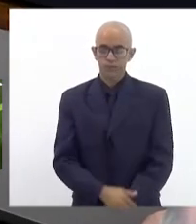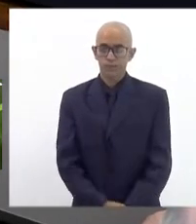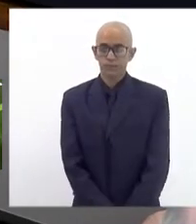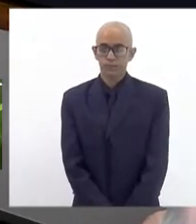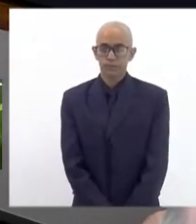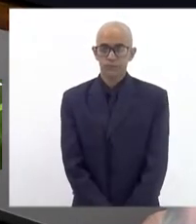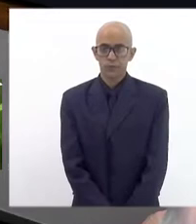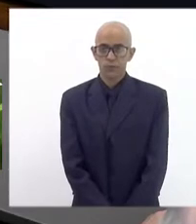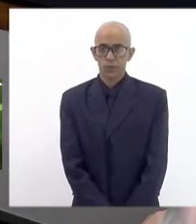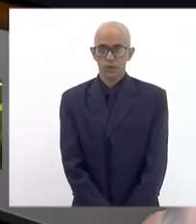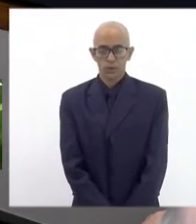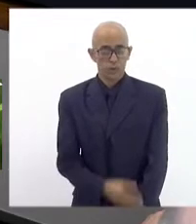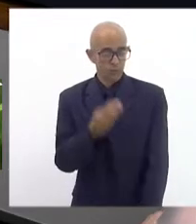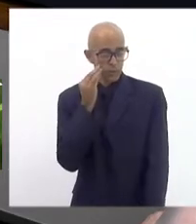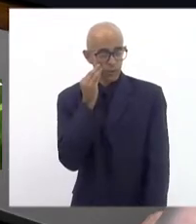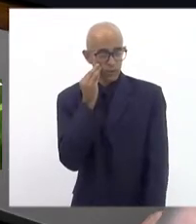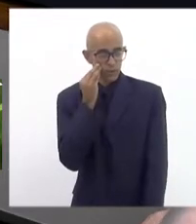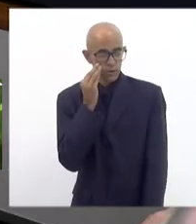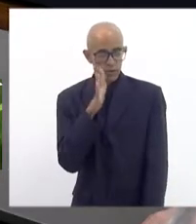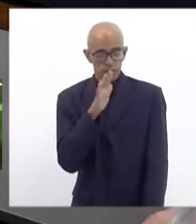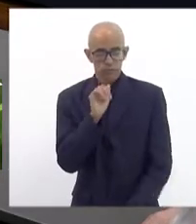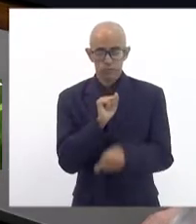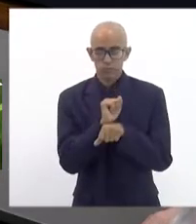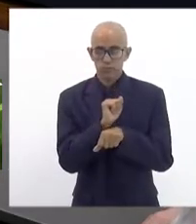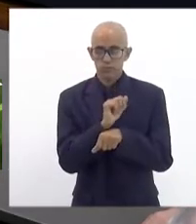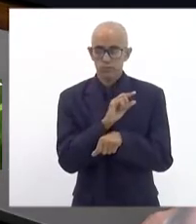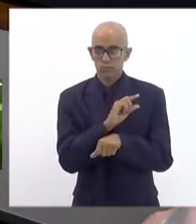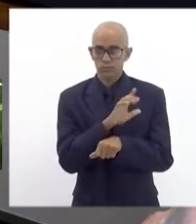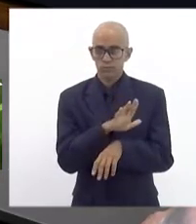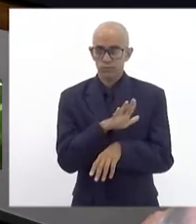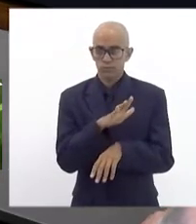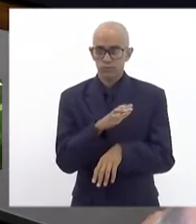Eu sei, eu estou tentando fazer, eu apertei aqui, mas...